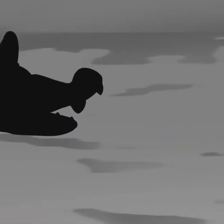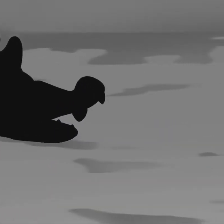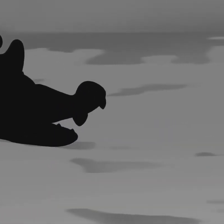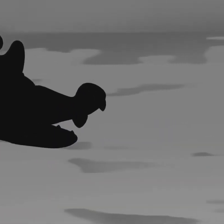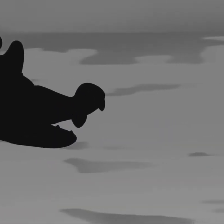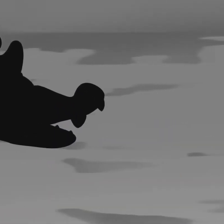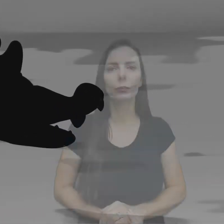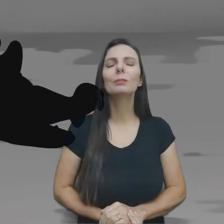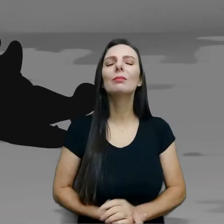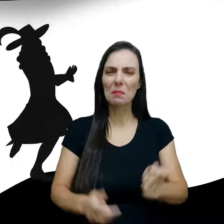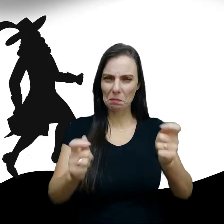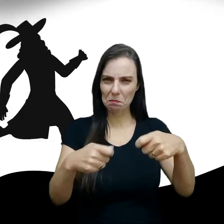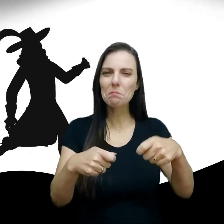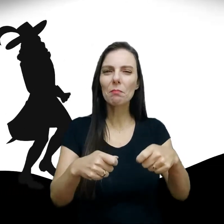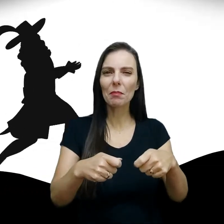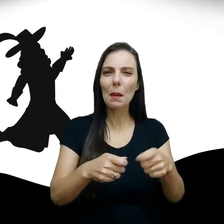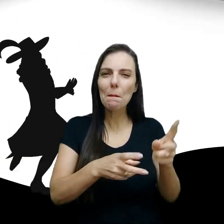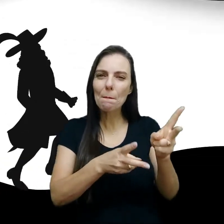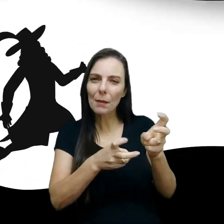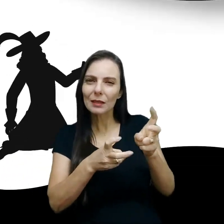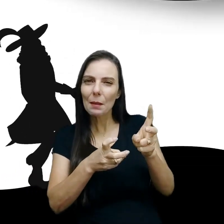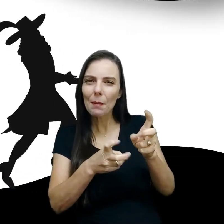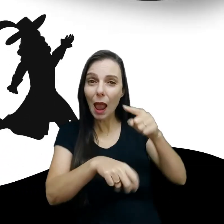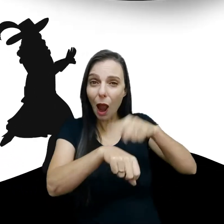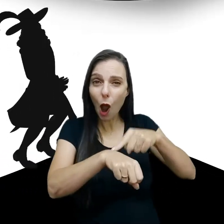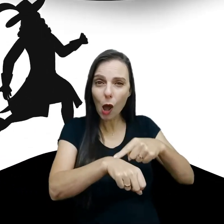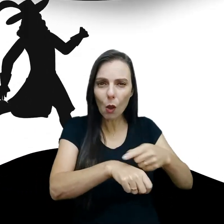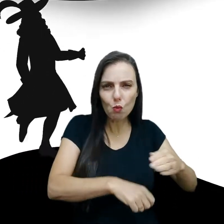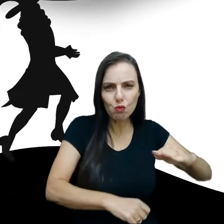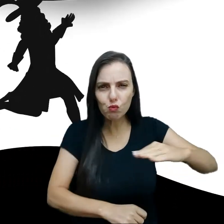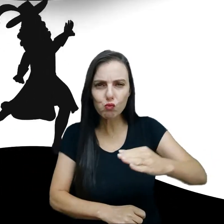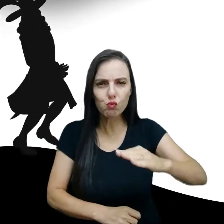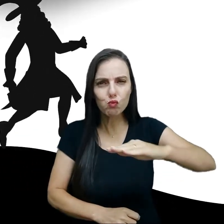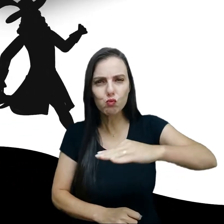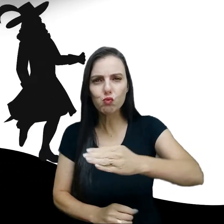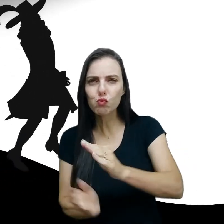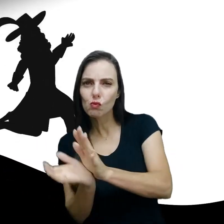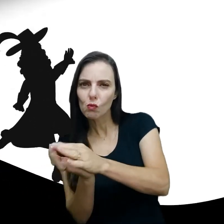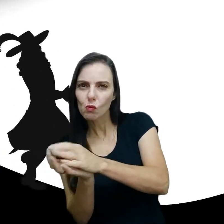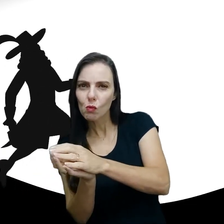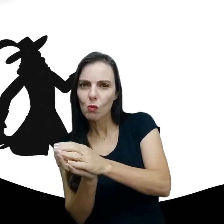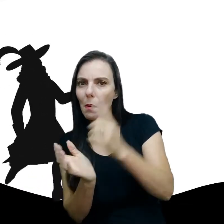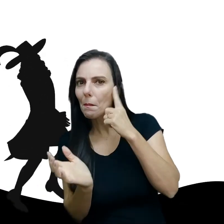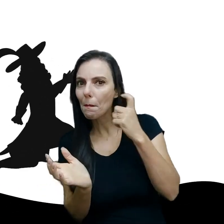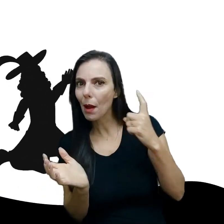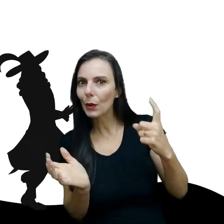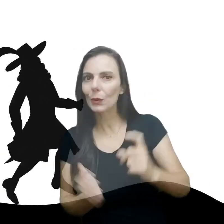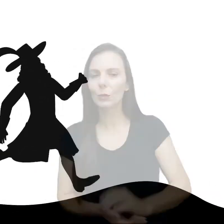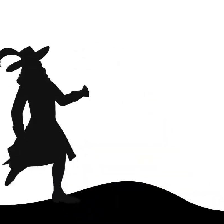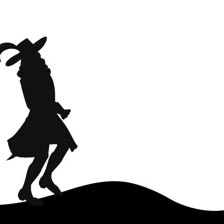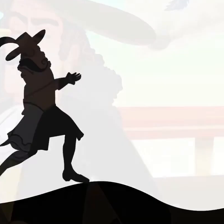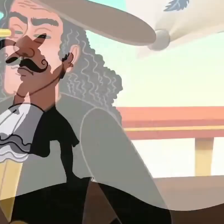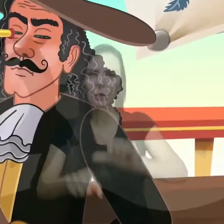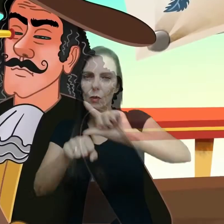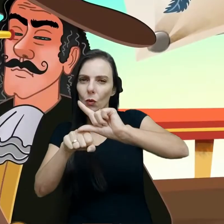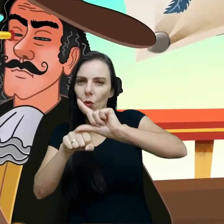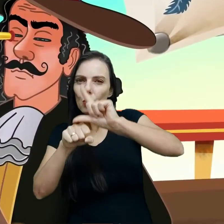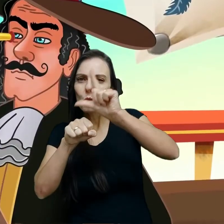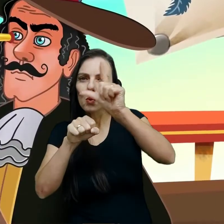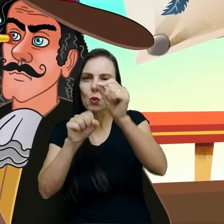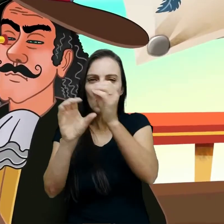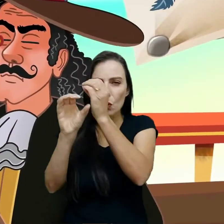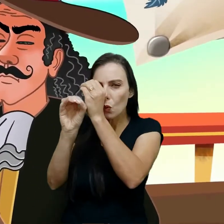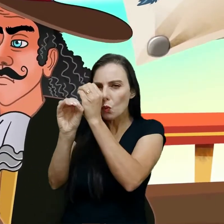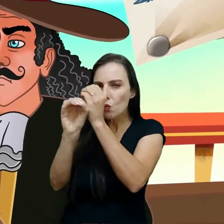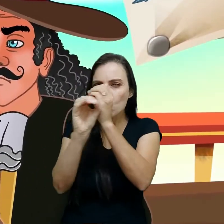tic-tac. Então era sempre possível saber quando o crocodilo estava por perto, pelo barulho. Olhando com